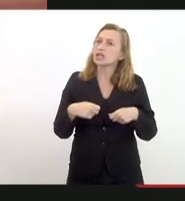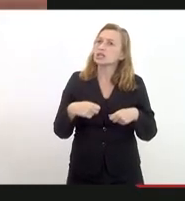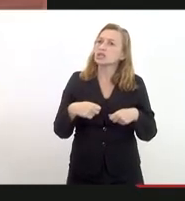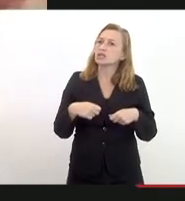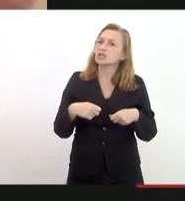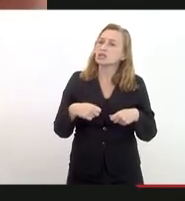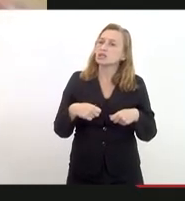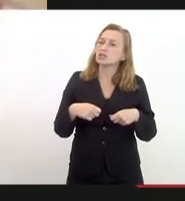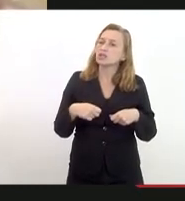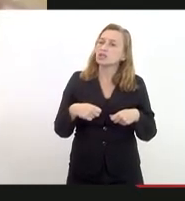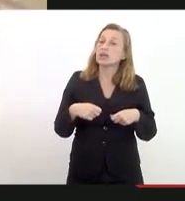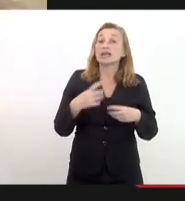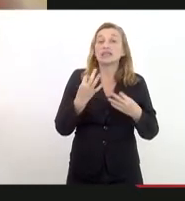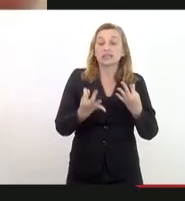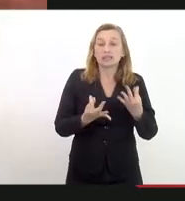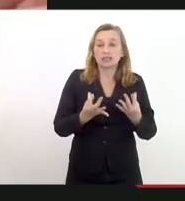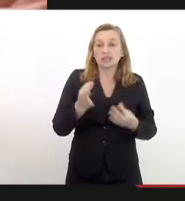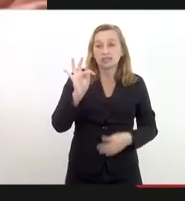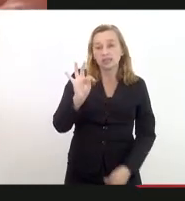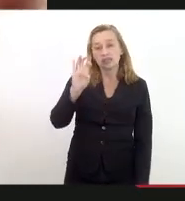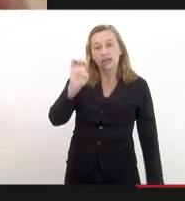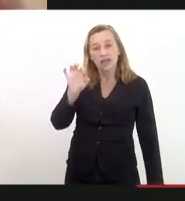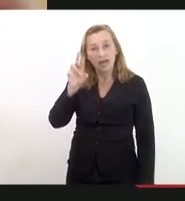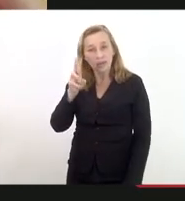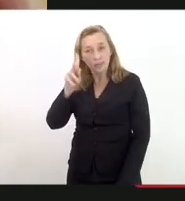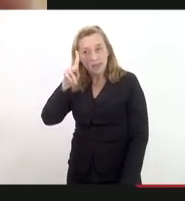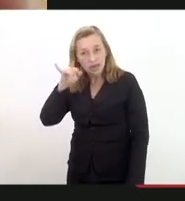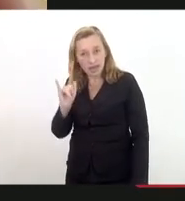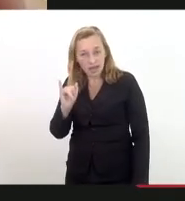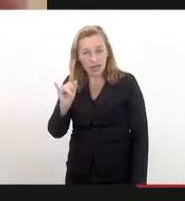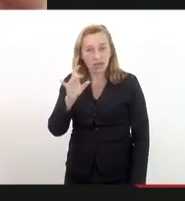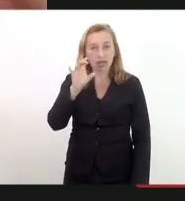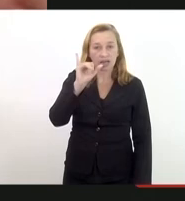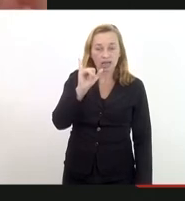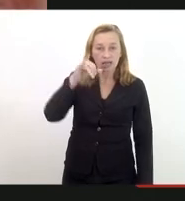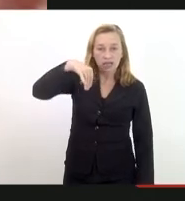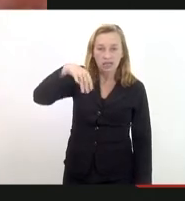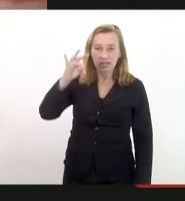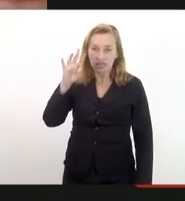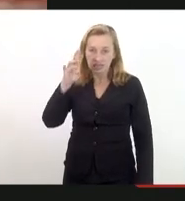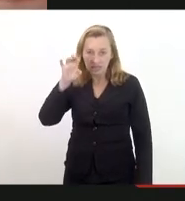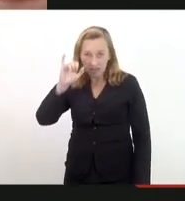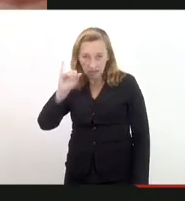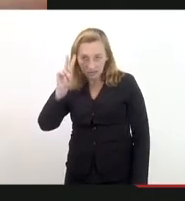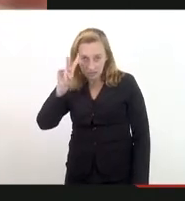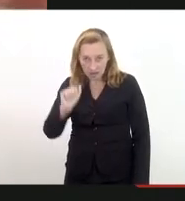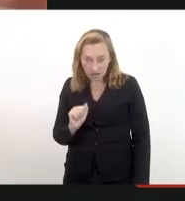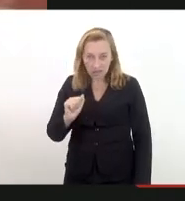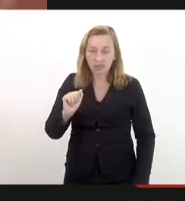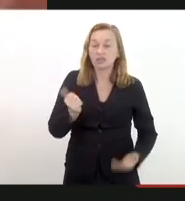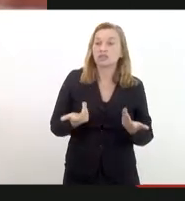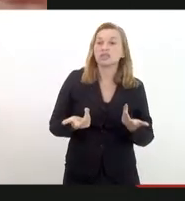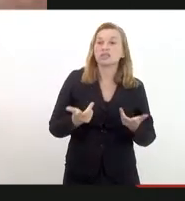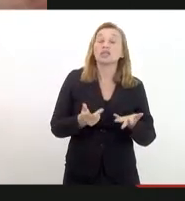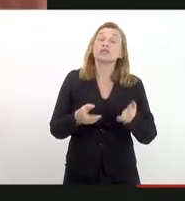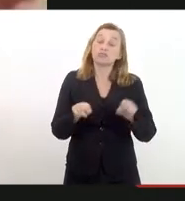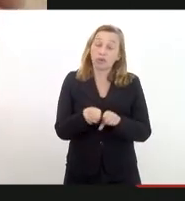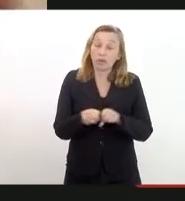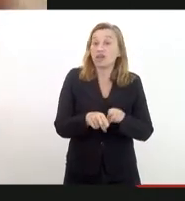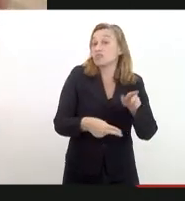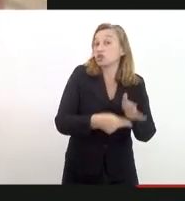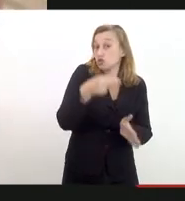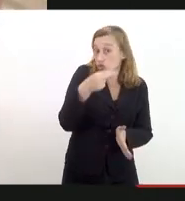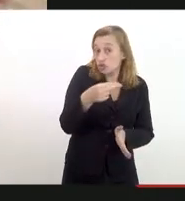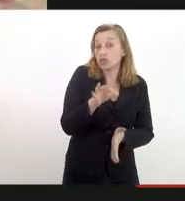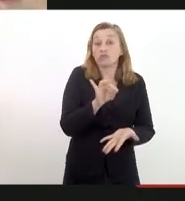de um leito de terapia intensiva. Há necessidade ainda de articular isso melhor para a questão das cirurgias que eventualmente